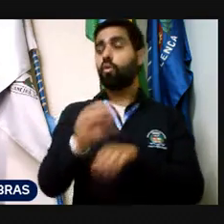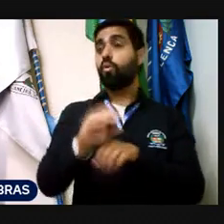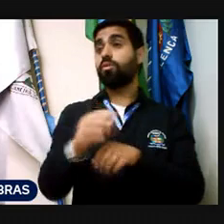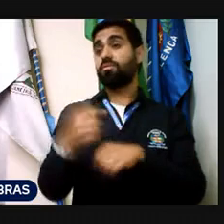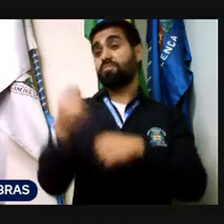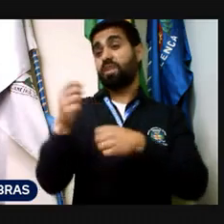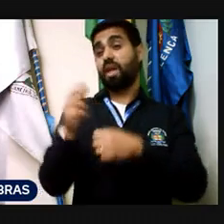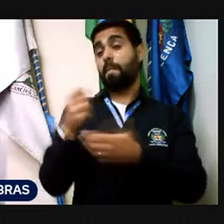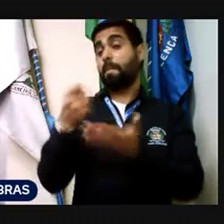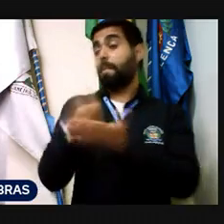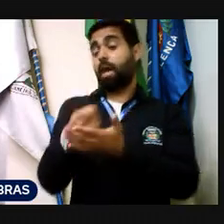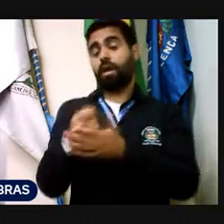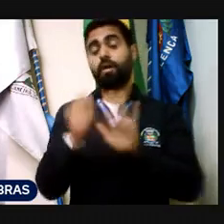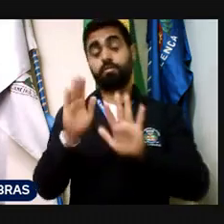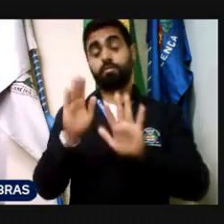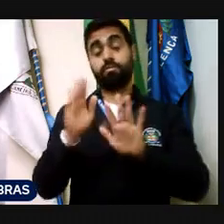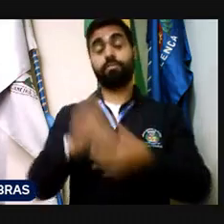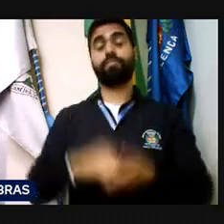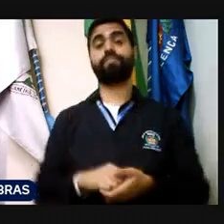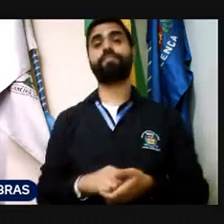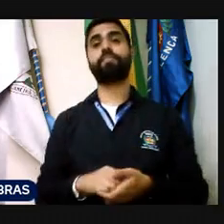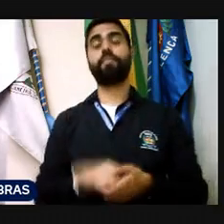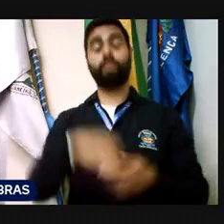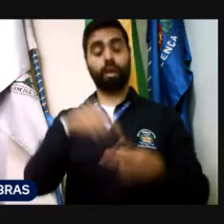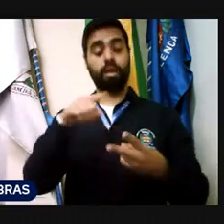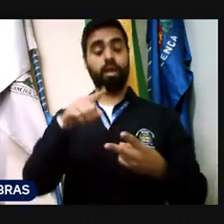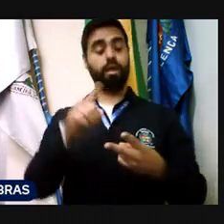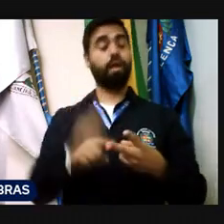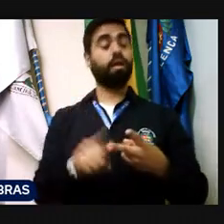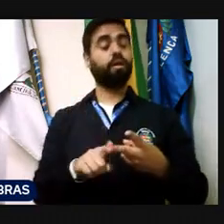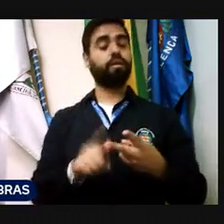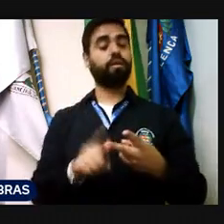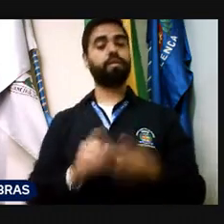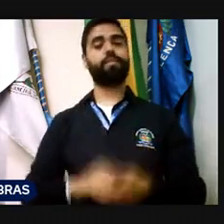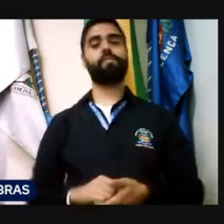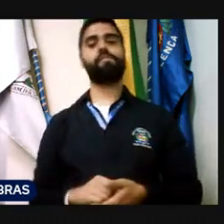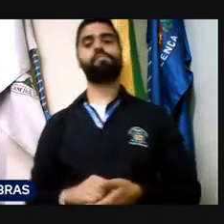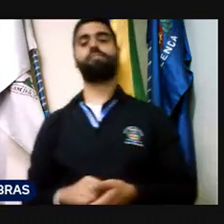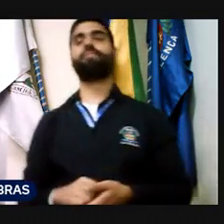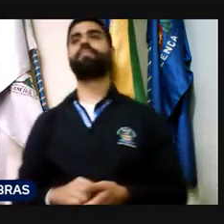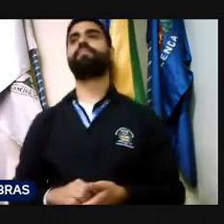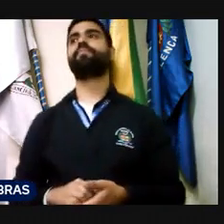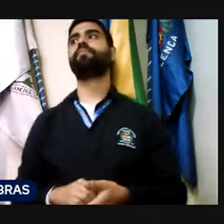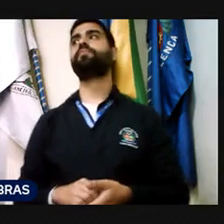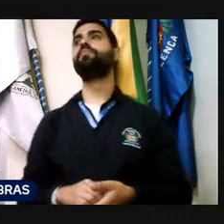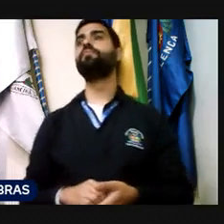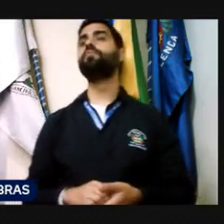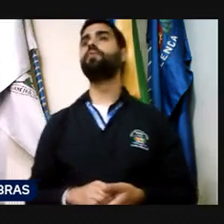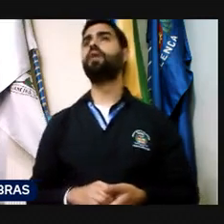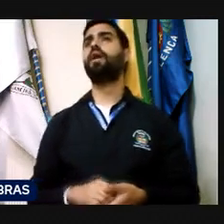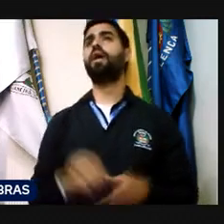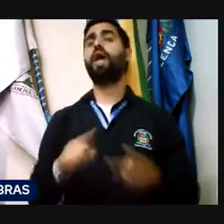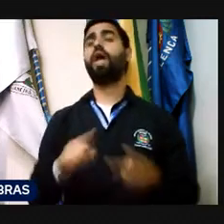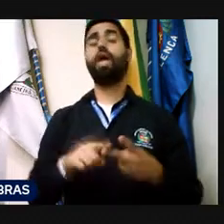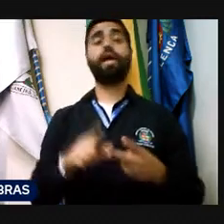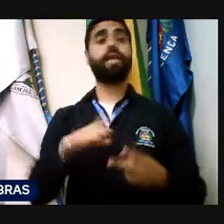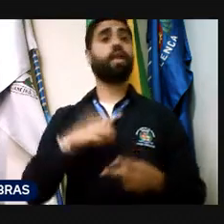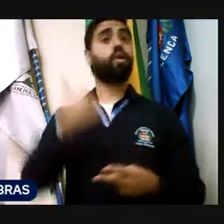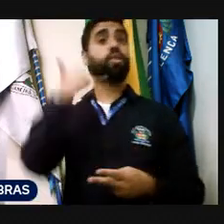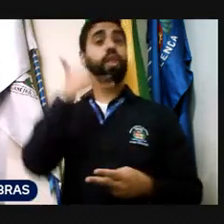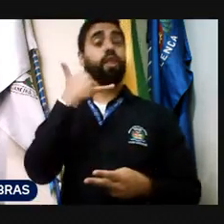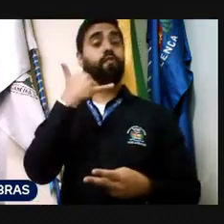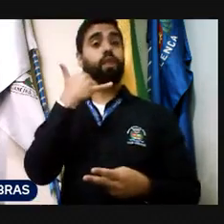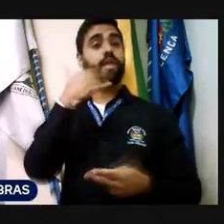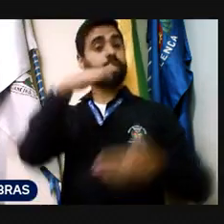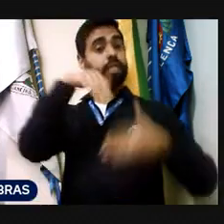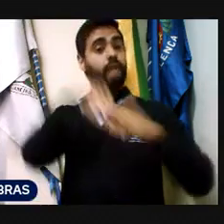bolso. E a segunda indicação é com relação a um telefone para deixar com a ambulância, porque quando